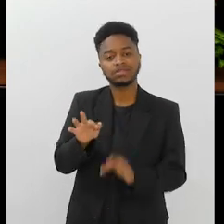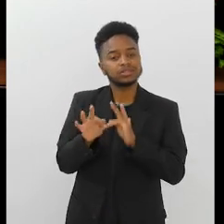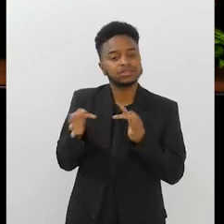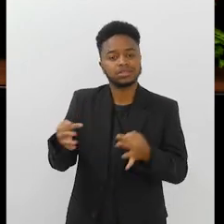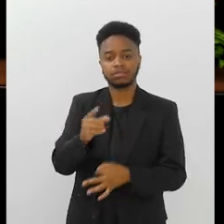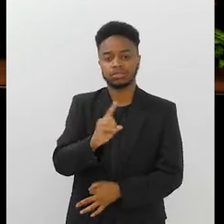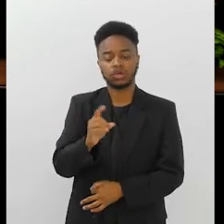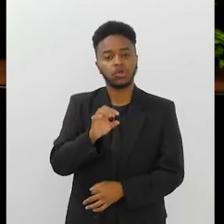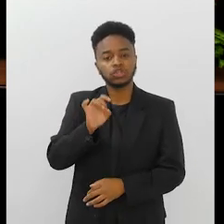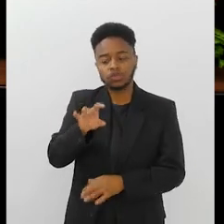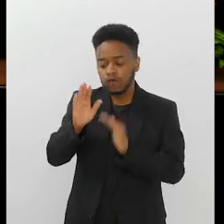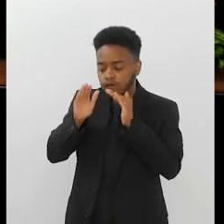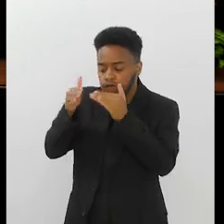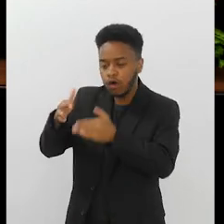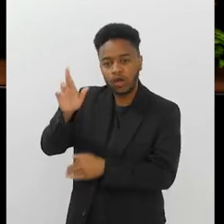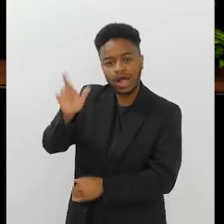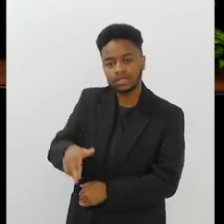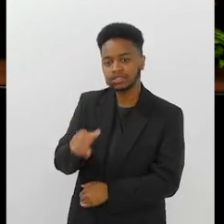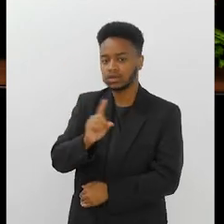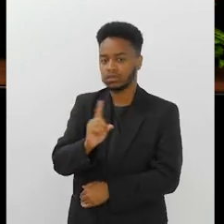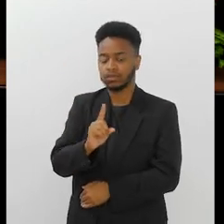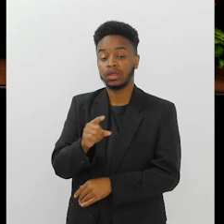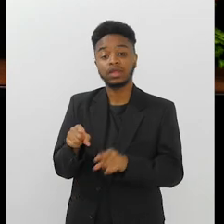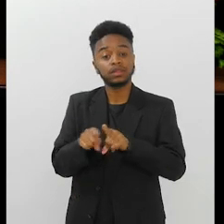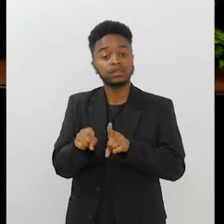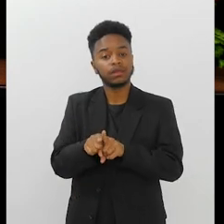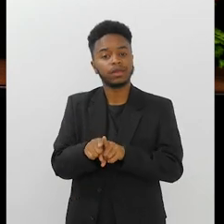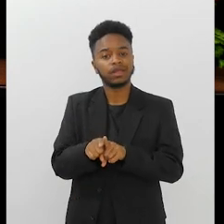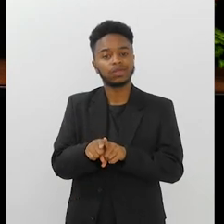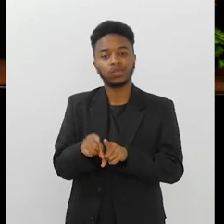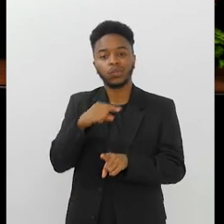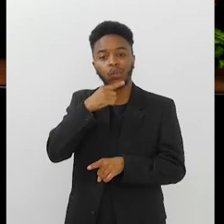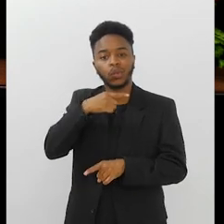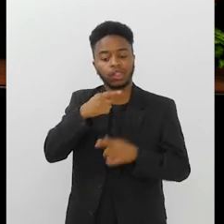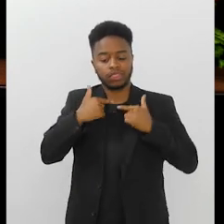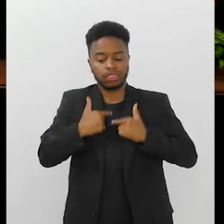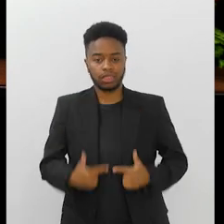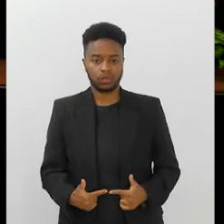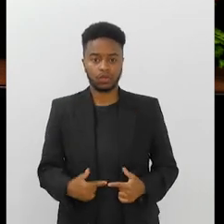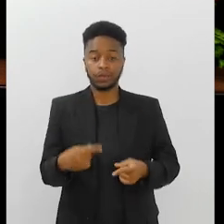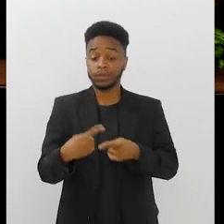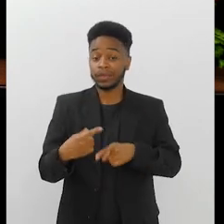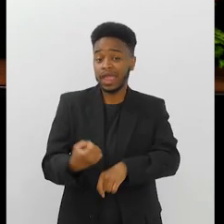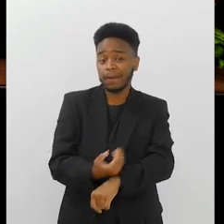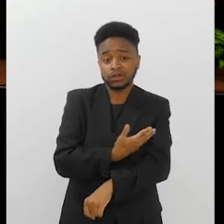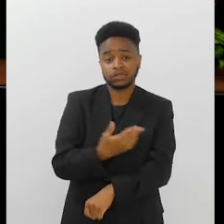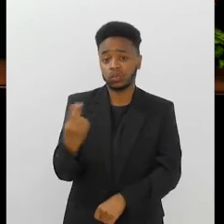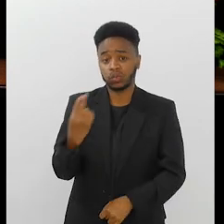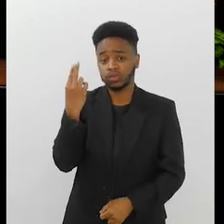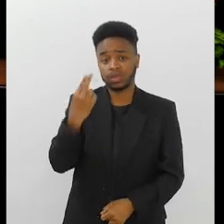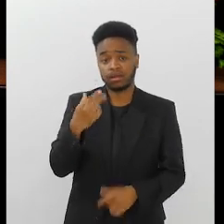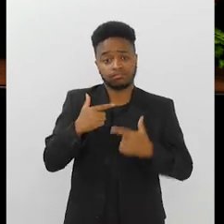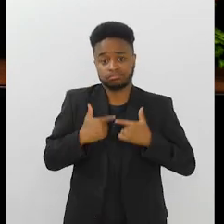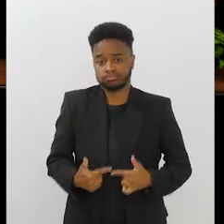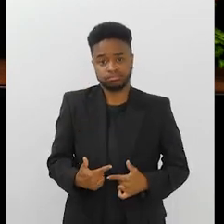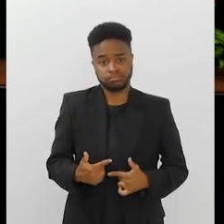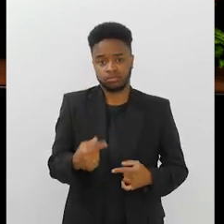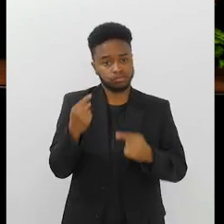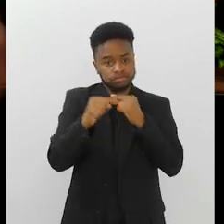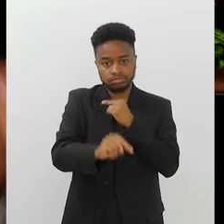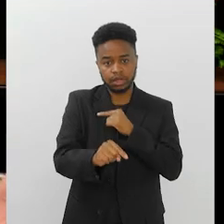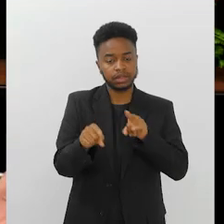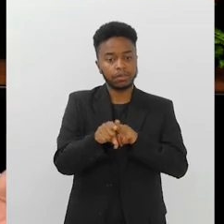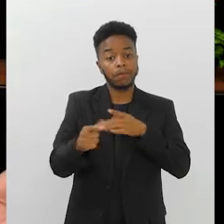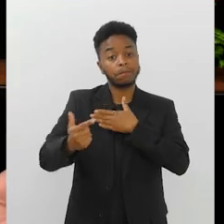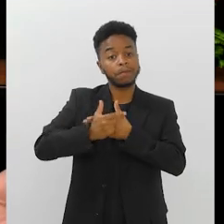simplesmente racional ele não pode e nem mesmo seria Imparcial a emoção nunca vai ser Imparcial e